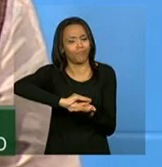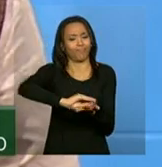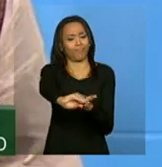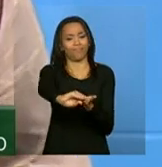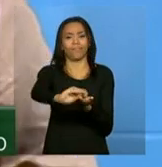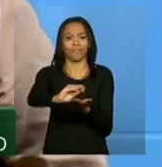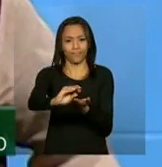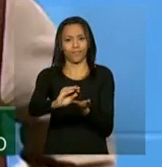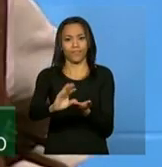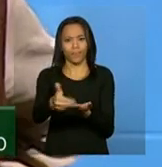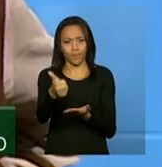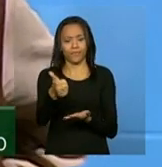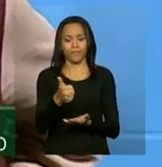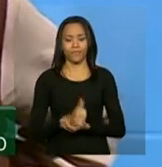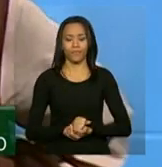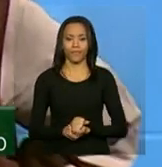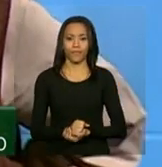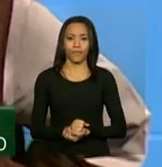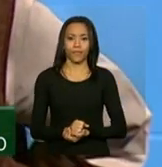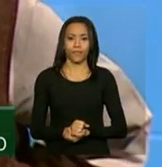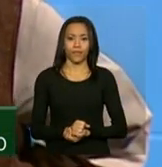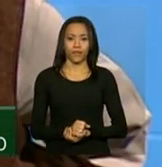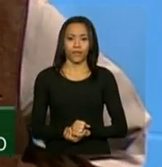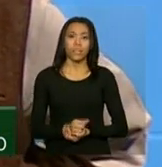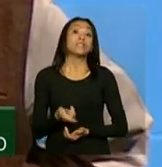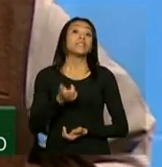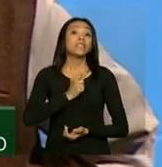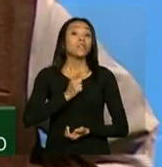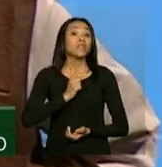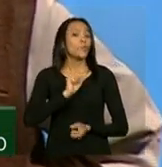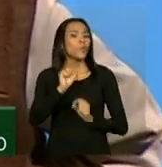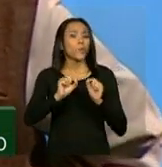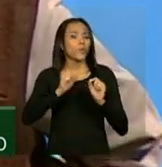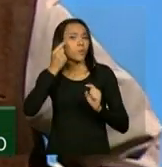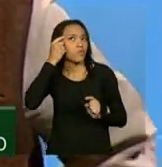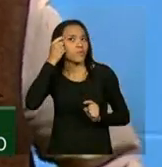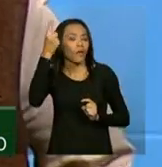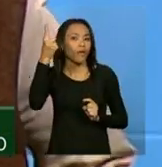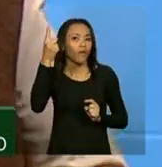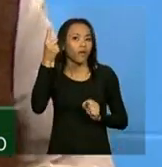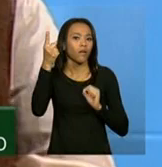crise econômica em que estamos. Há uma tese